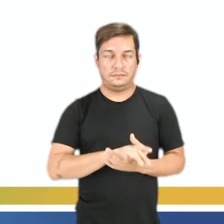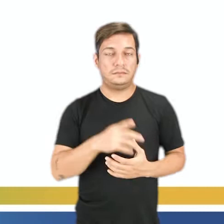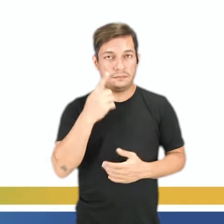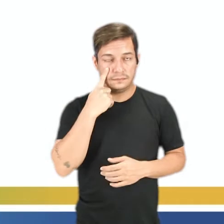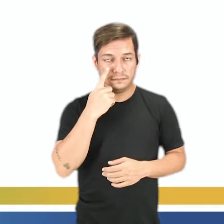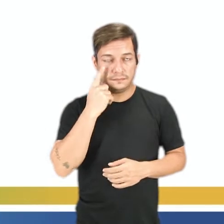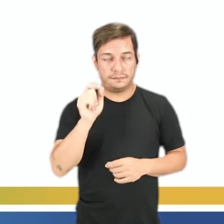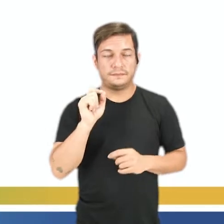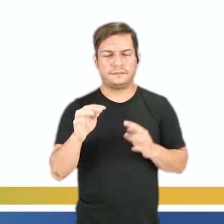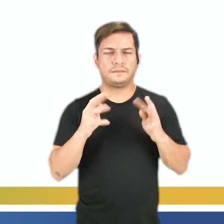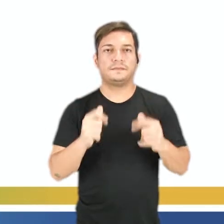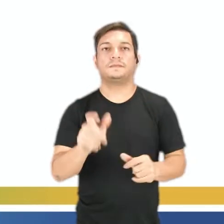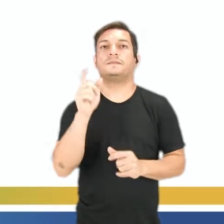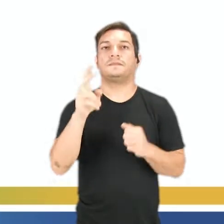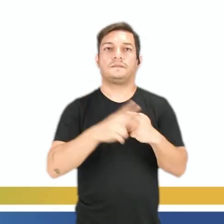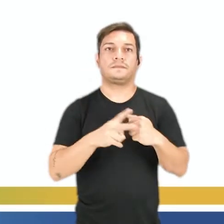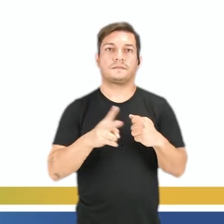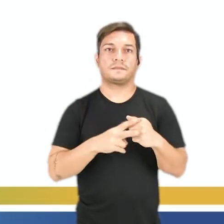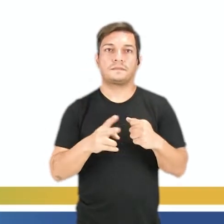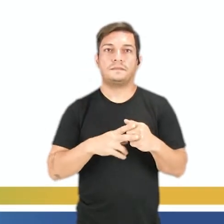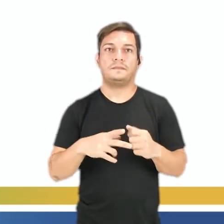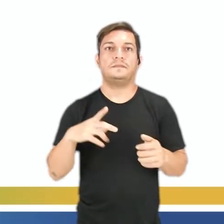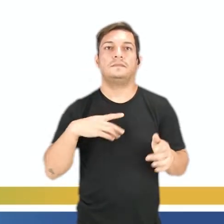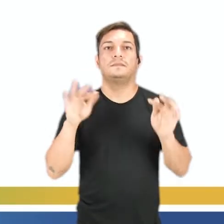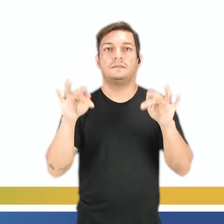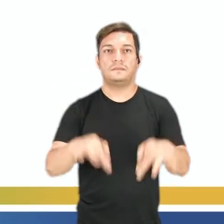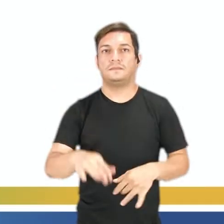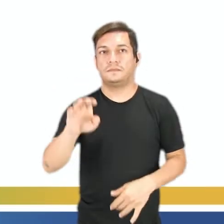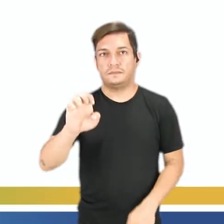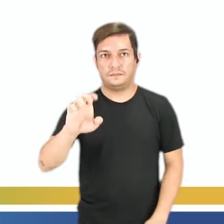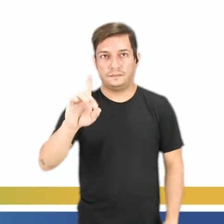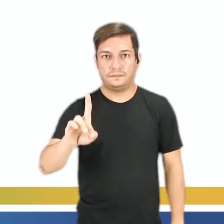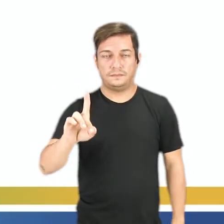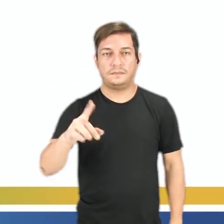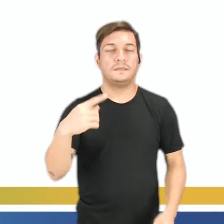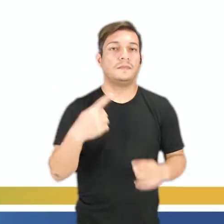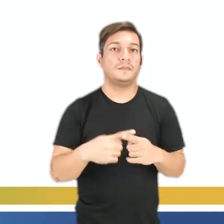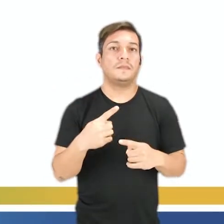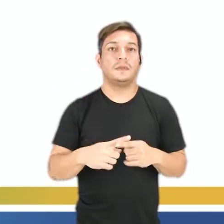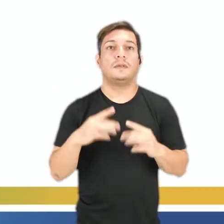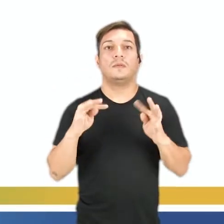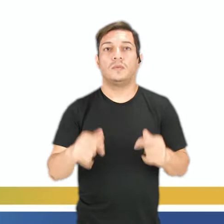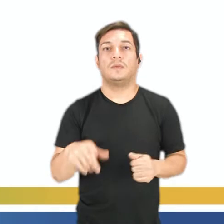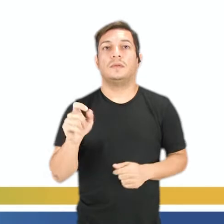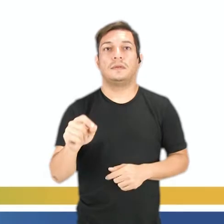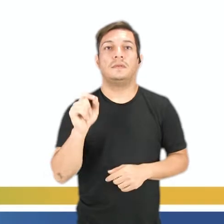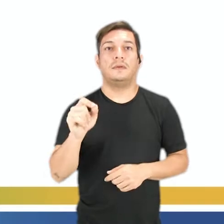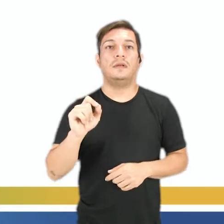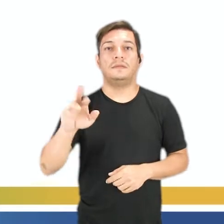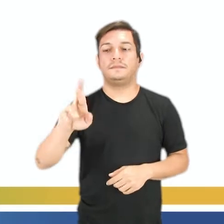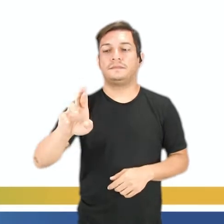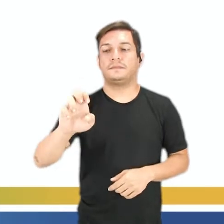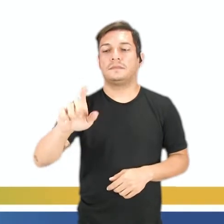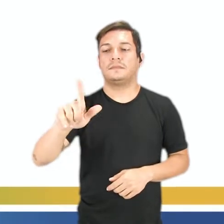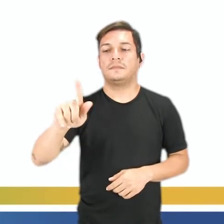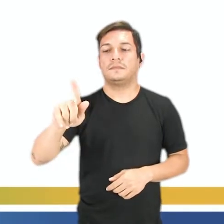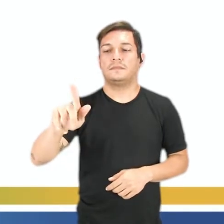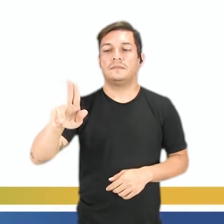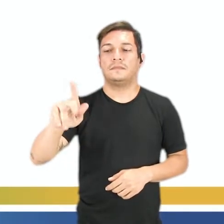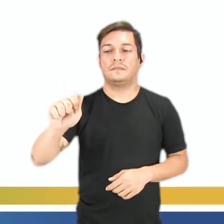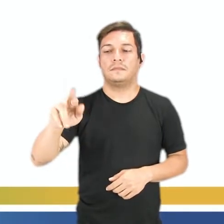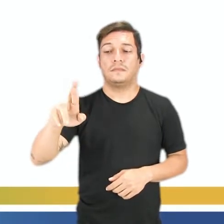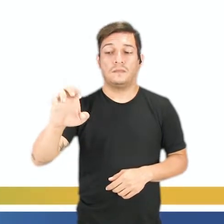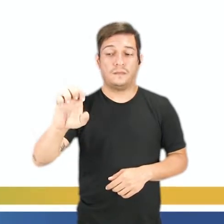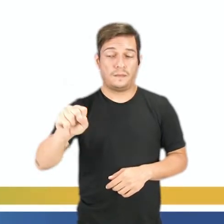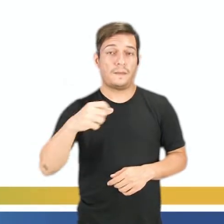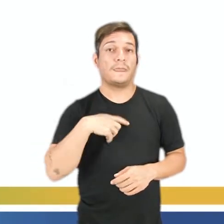observe que todos os verbos terminam com ED, porque todos eles são regulares. Te